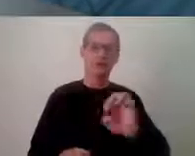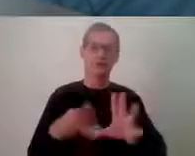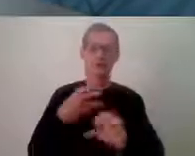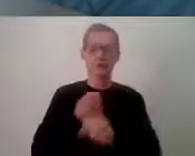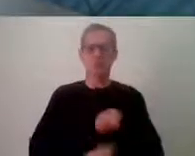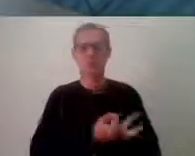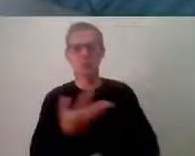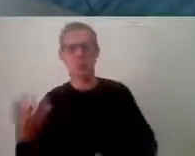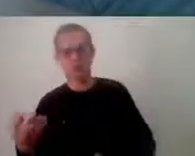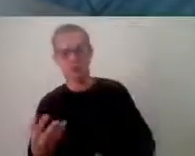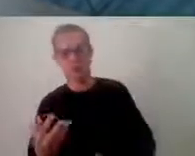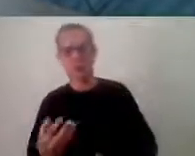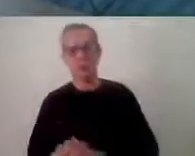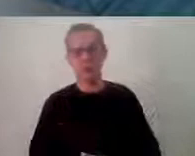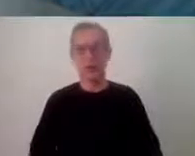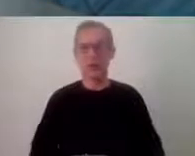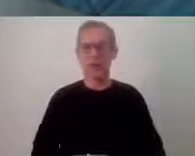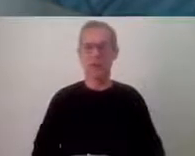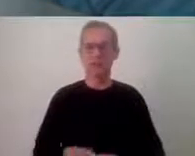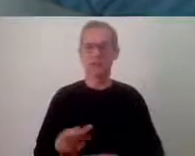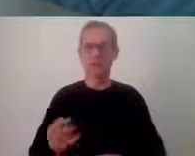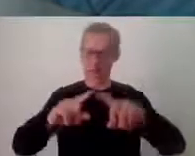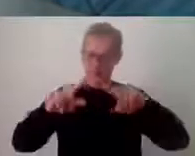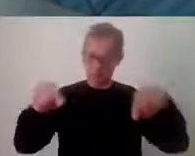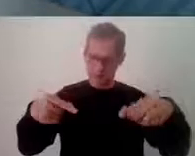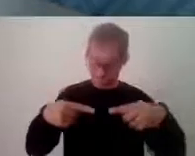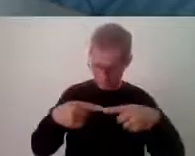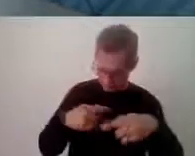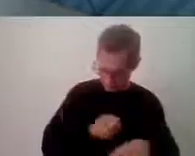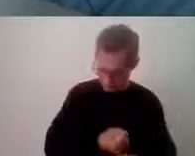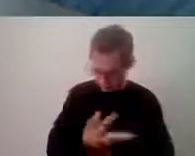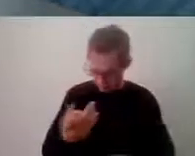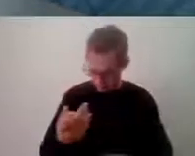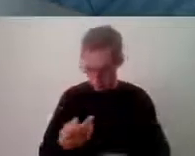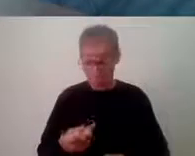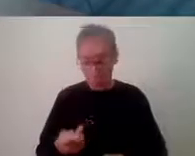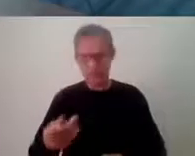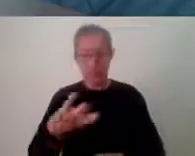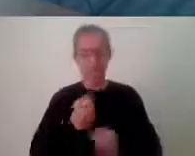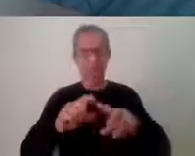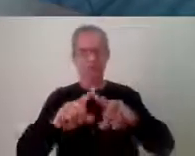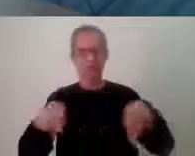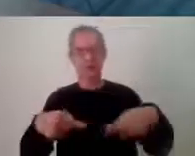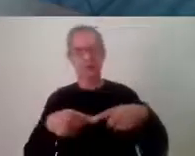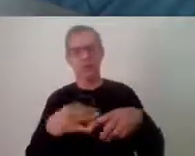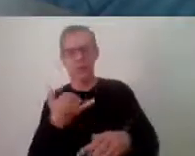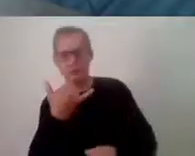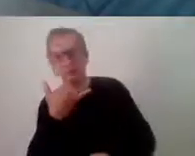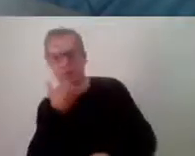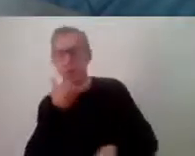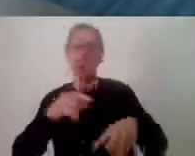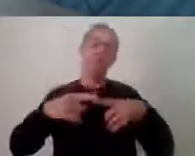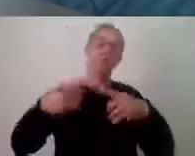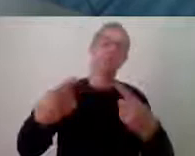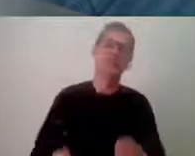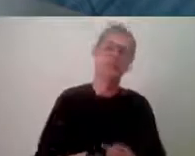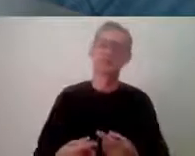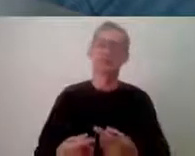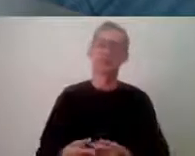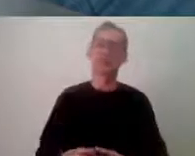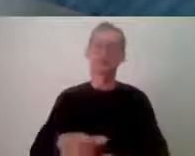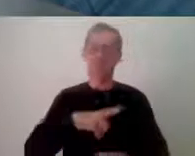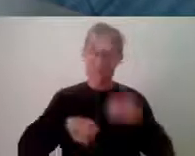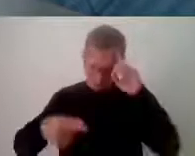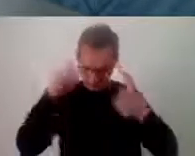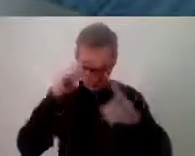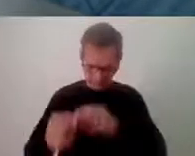quantidade infinita de retângulos, né? Uma quantidade infinita, a soma da área, perdão. E aí, definiu-se então a ideia